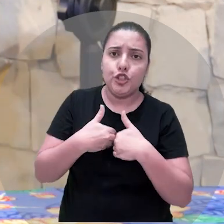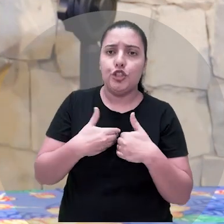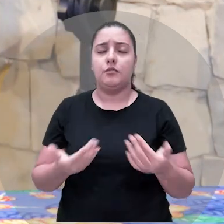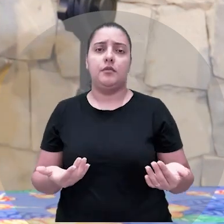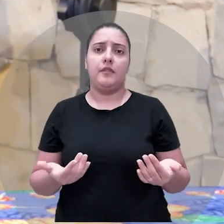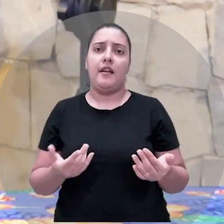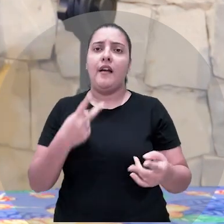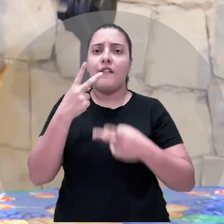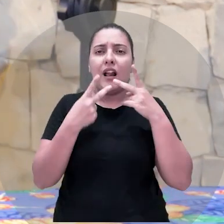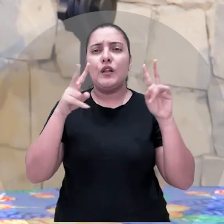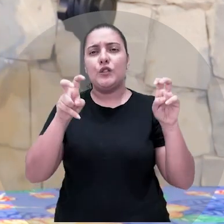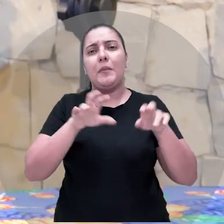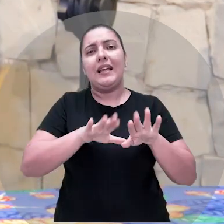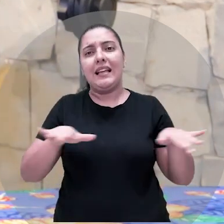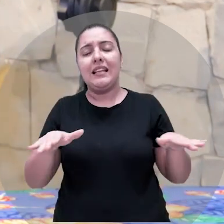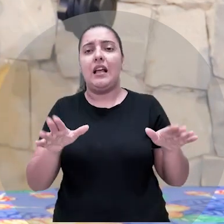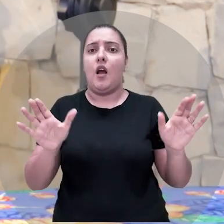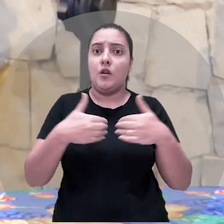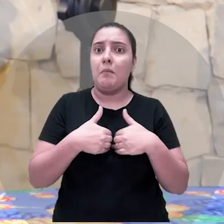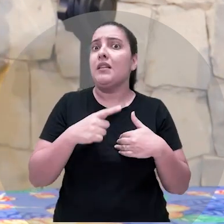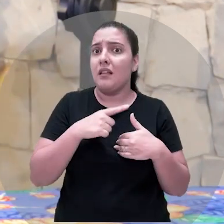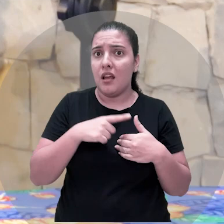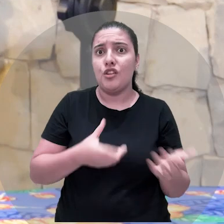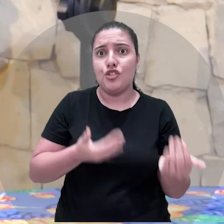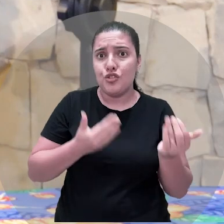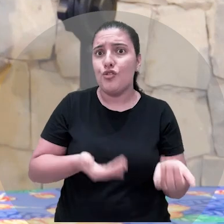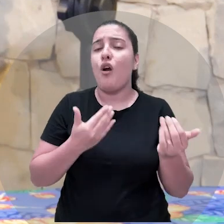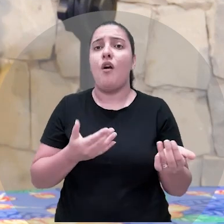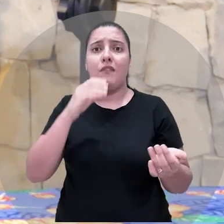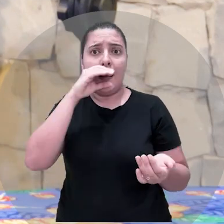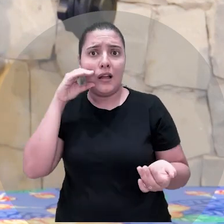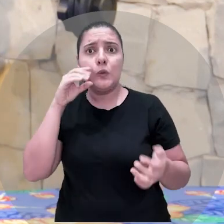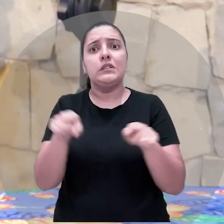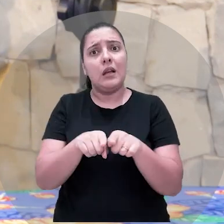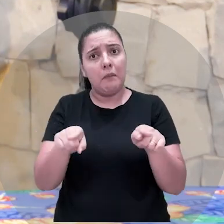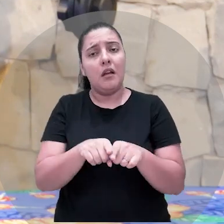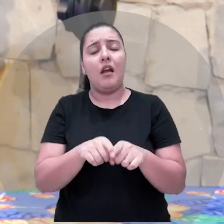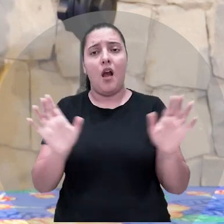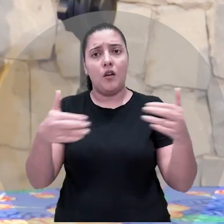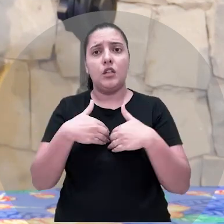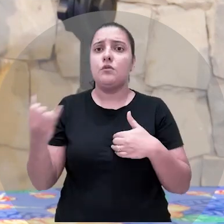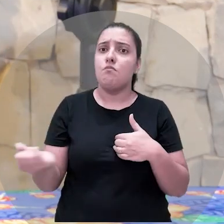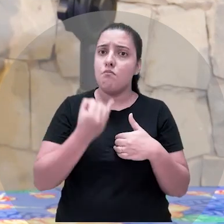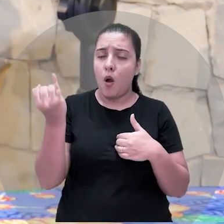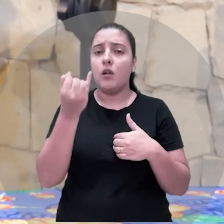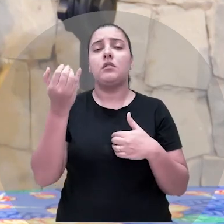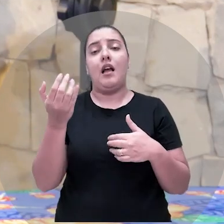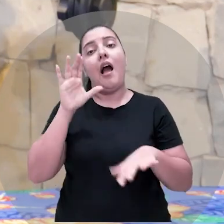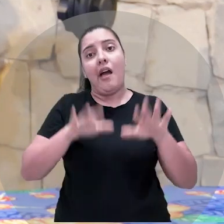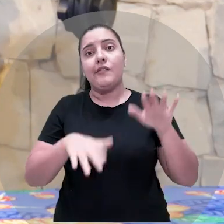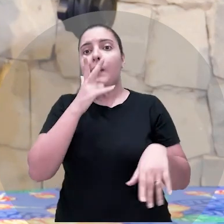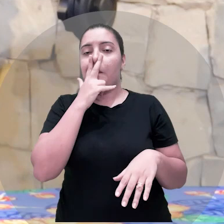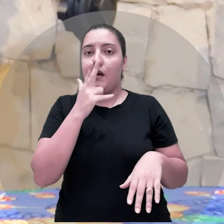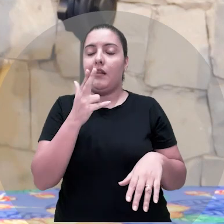mostrar que é um espaço que eles estão bem né tem direito de estar presente de certeza e muito disso assim de como é